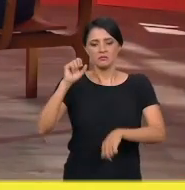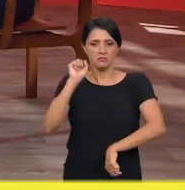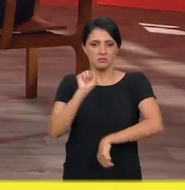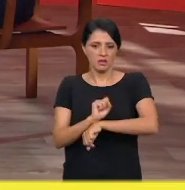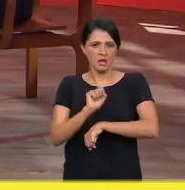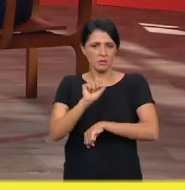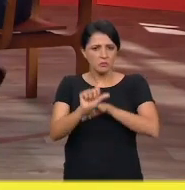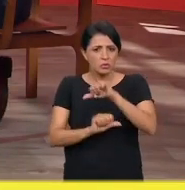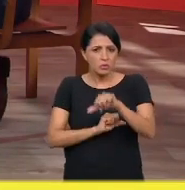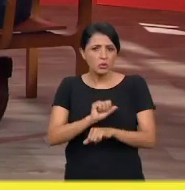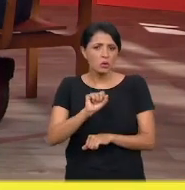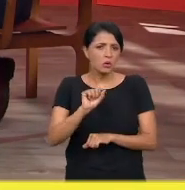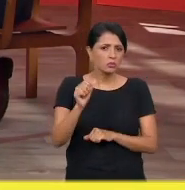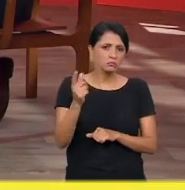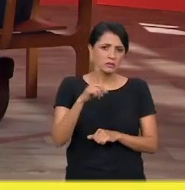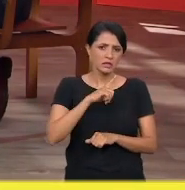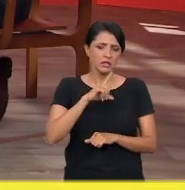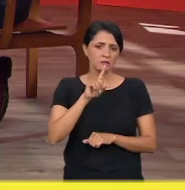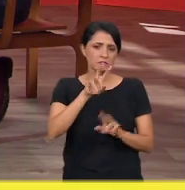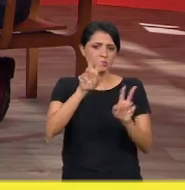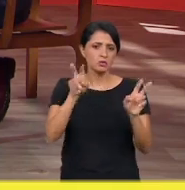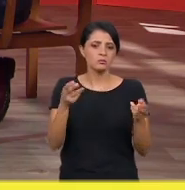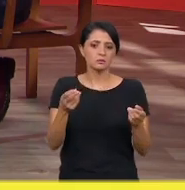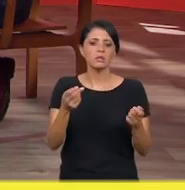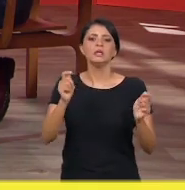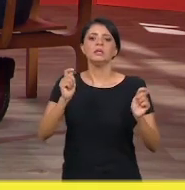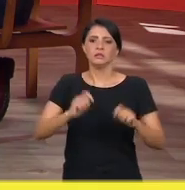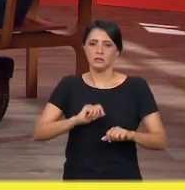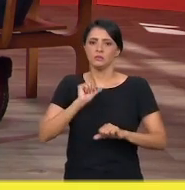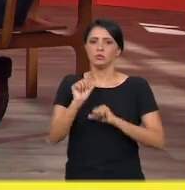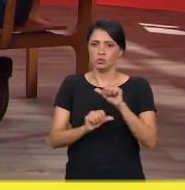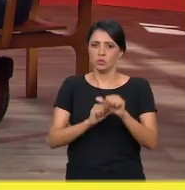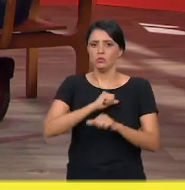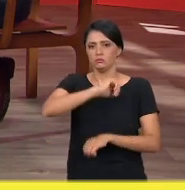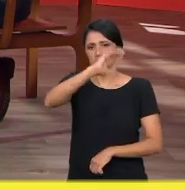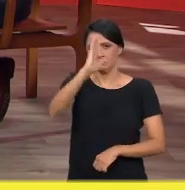Isso mudou? Teve uma alteração em relação a isso? Teve. No Brasil já